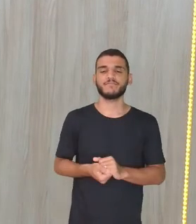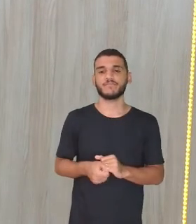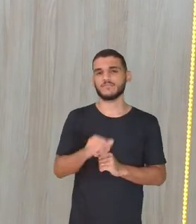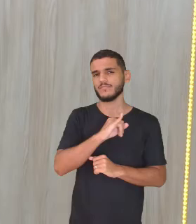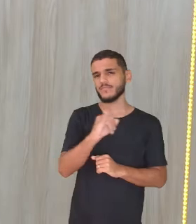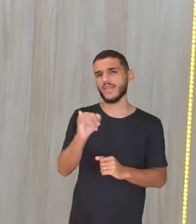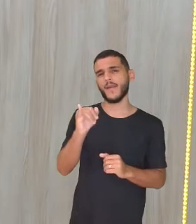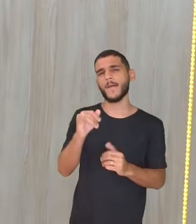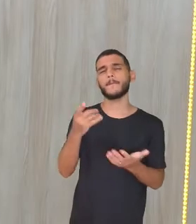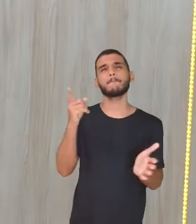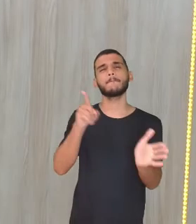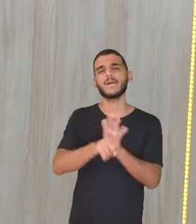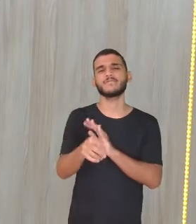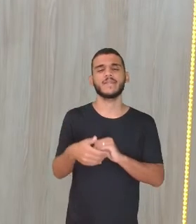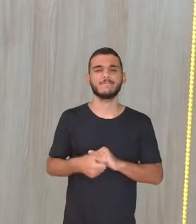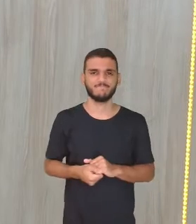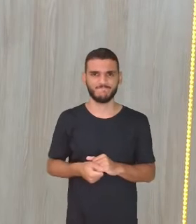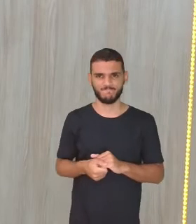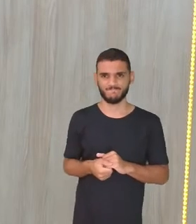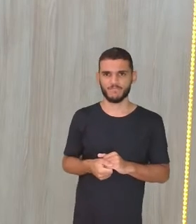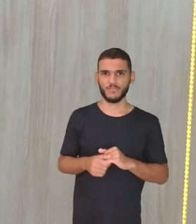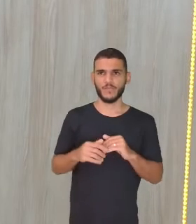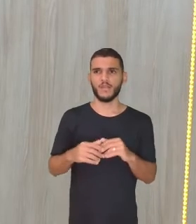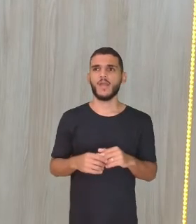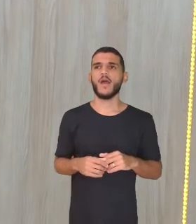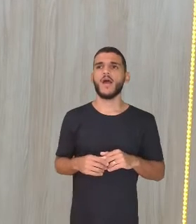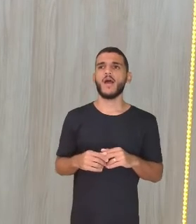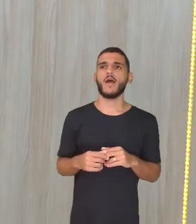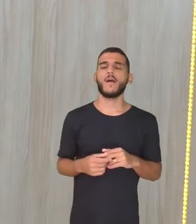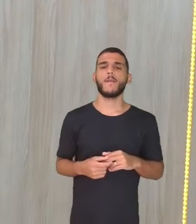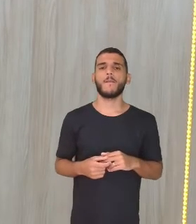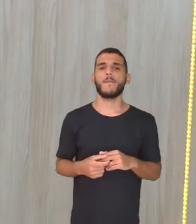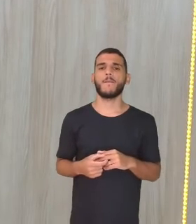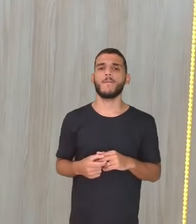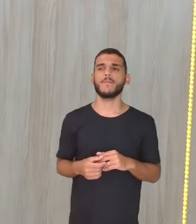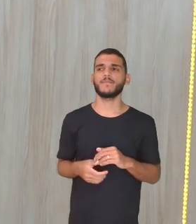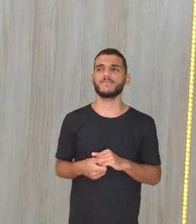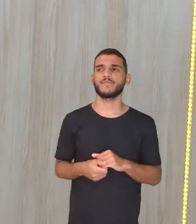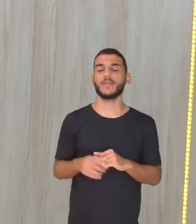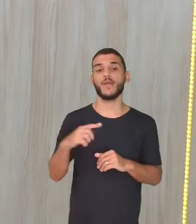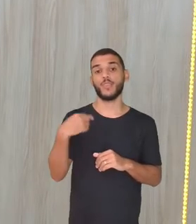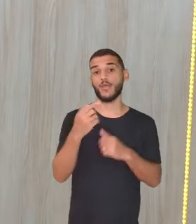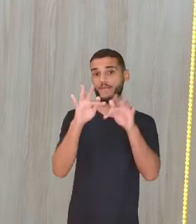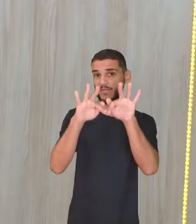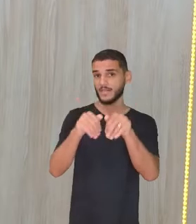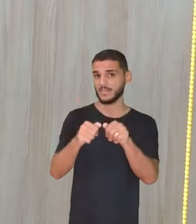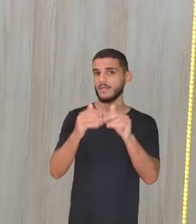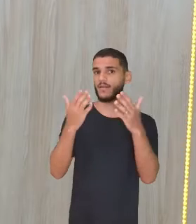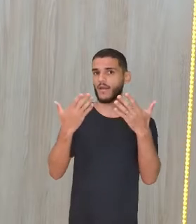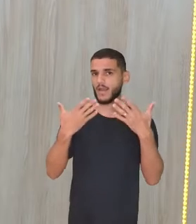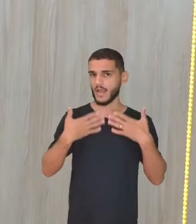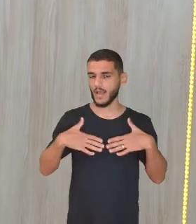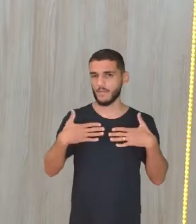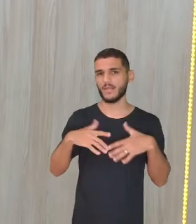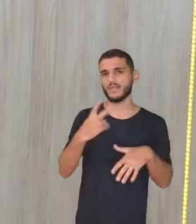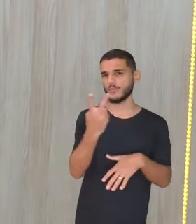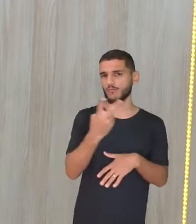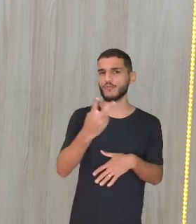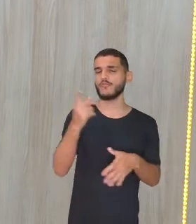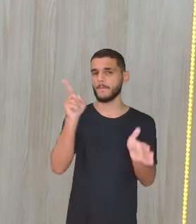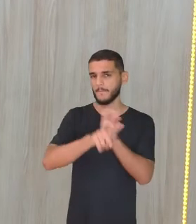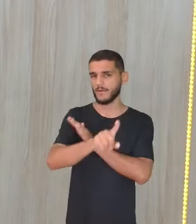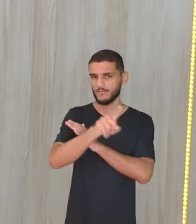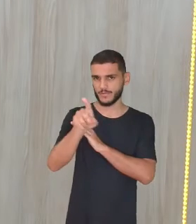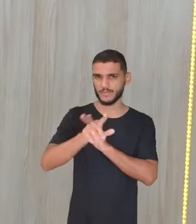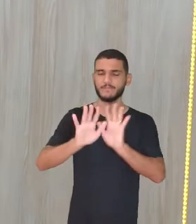assim, pessoal, mas a argumentação, a gente vai finalizando, já a gente está finalizando, eu já vou deixar essas duas perguntas para